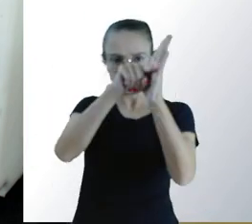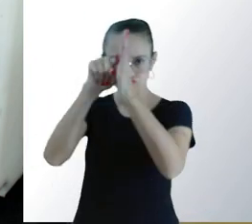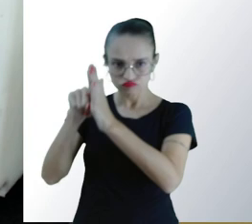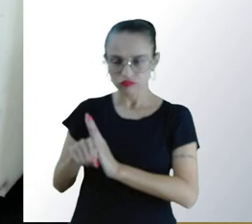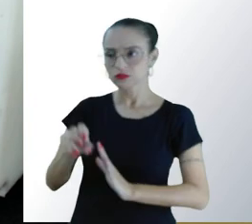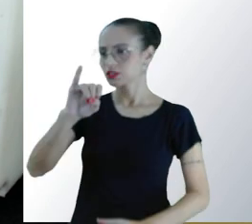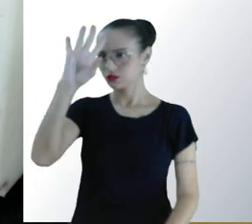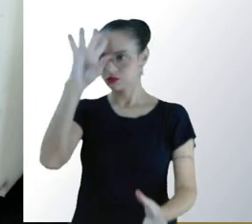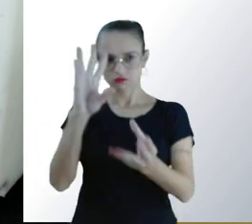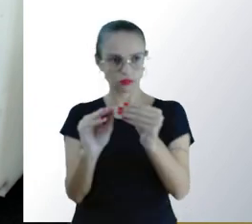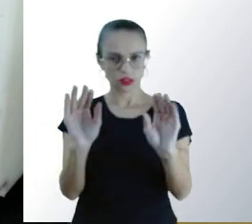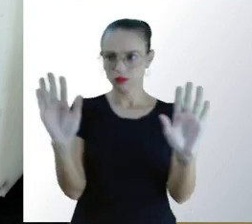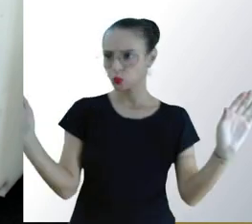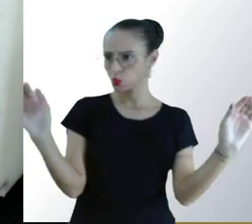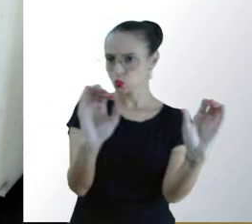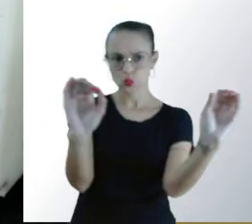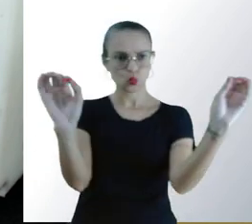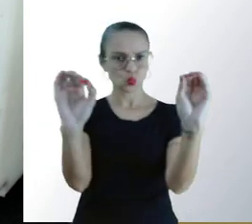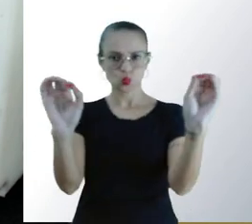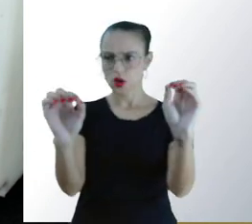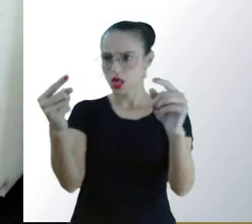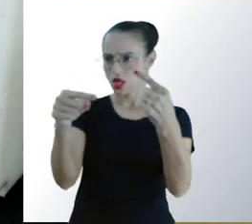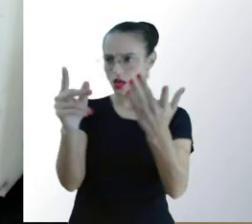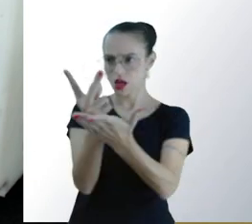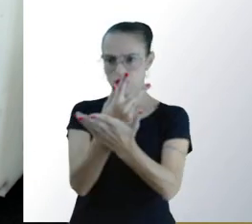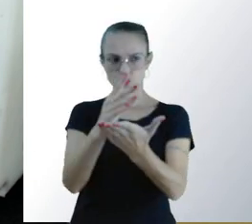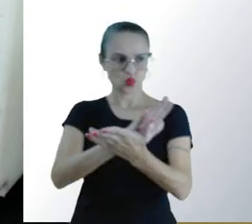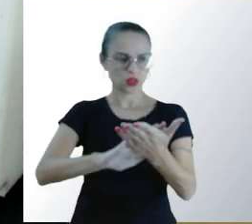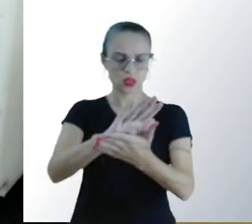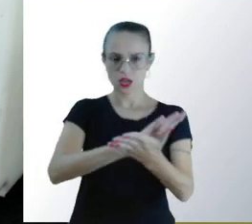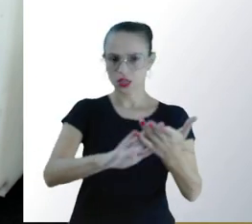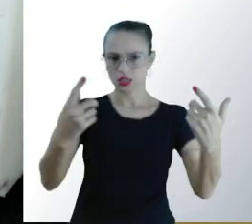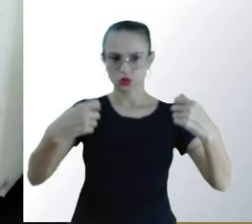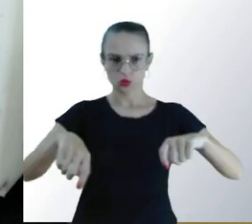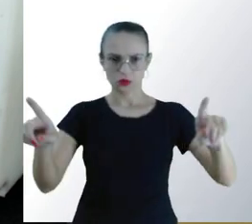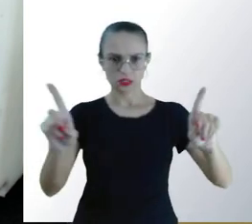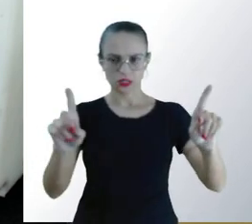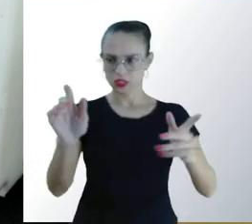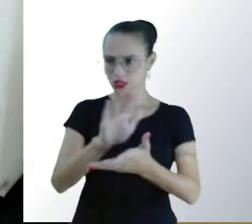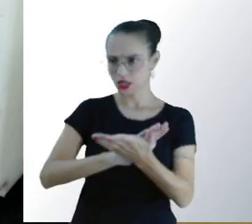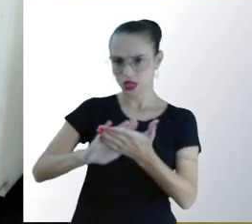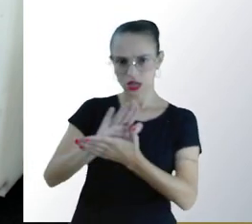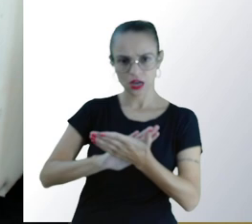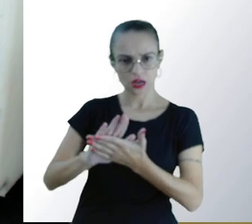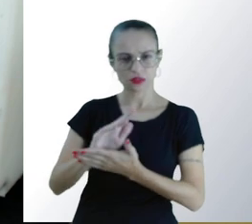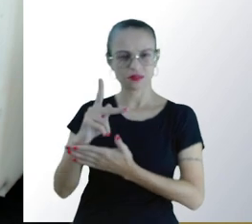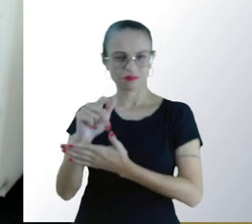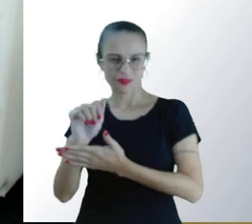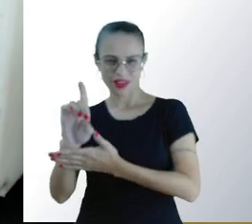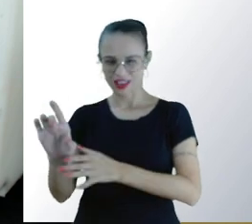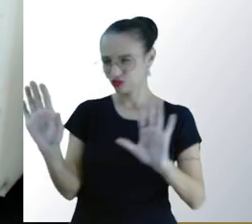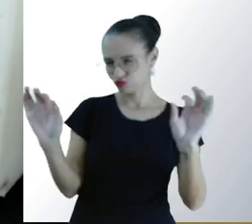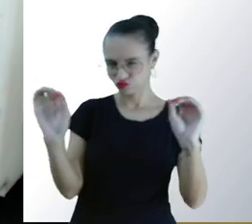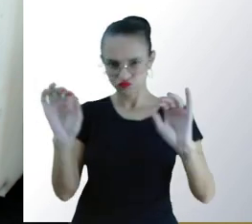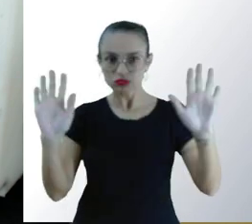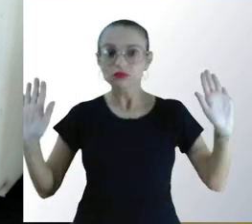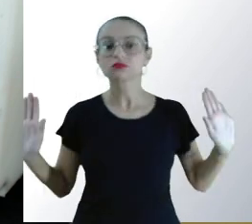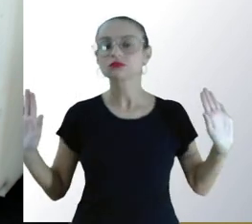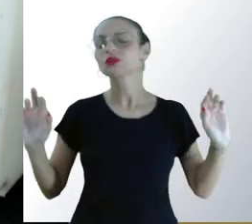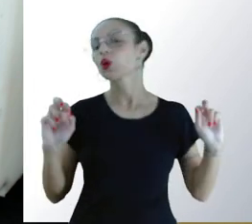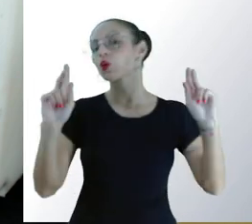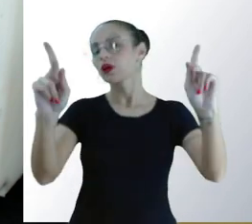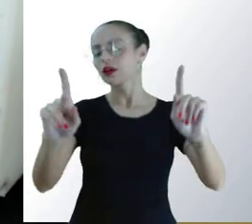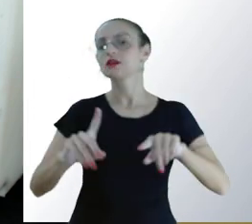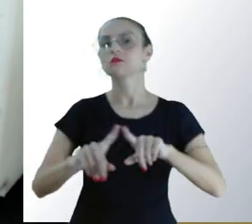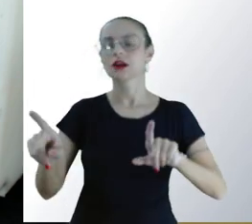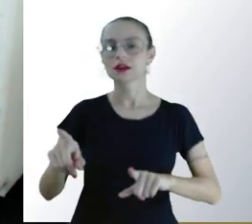concluir que não houve nenhuma irregularidade que demande uma sanção administrativa, uma sanção criminal, né, infracional. Mas